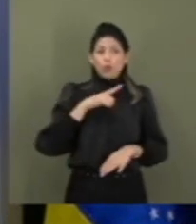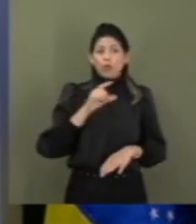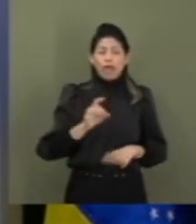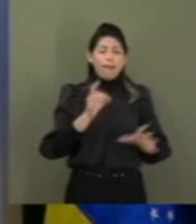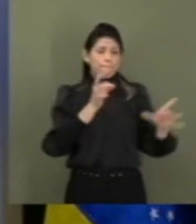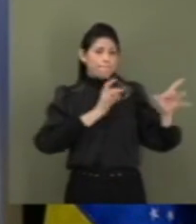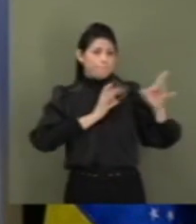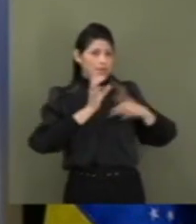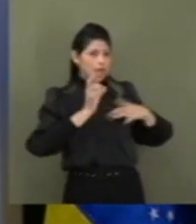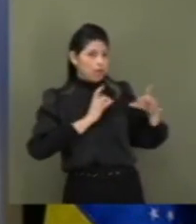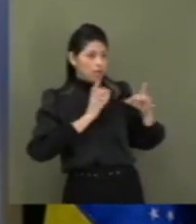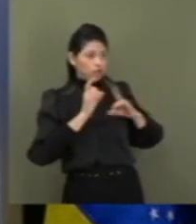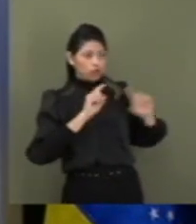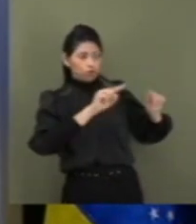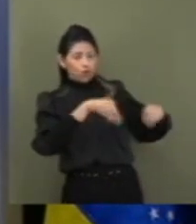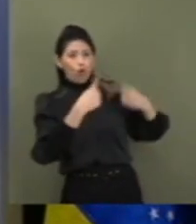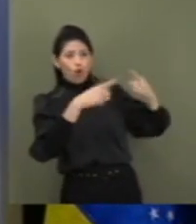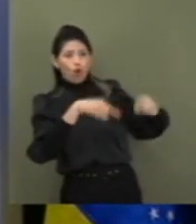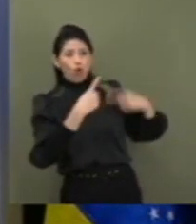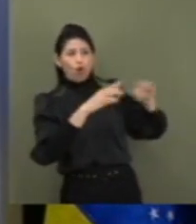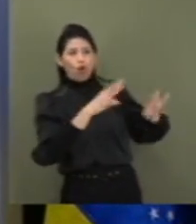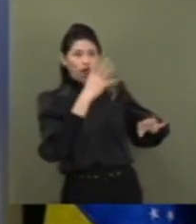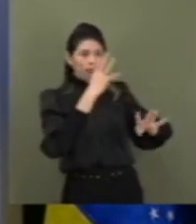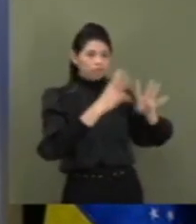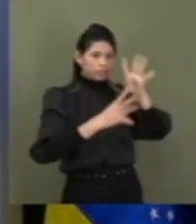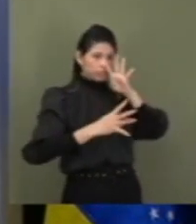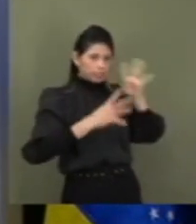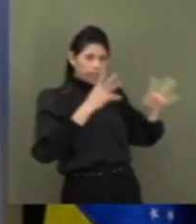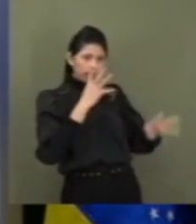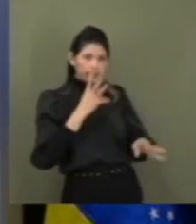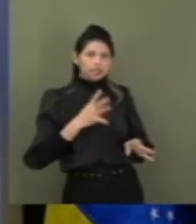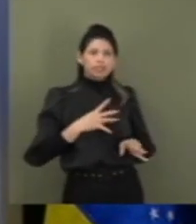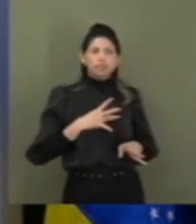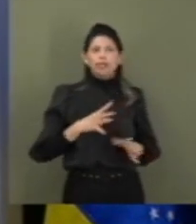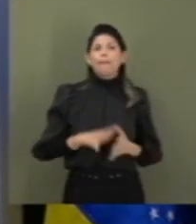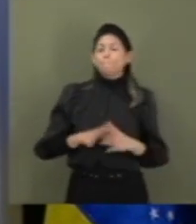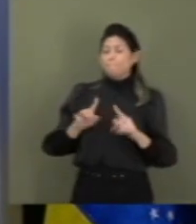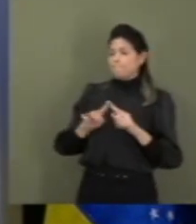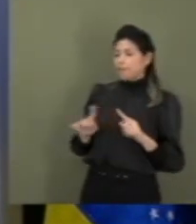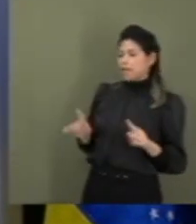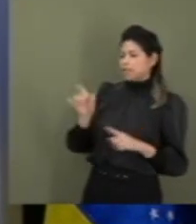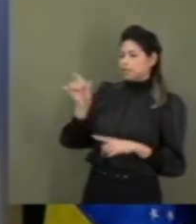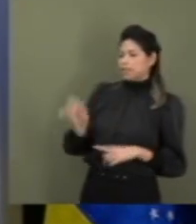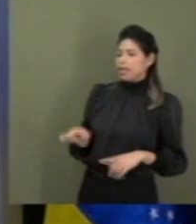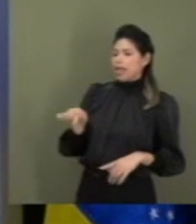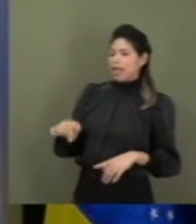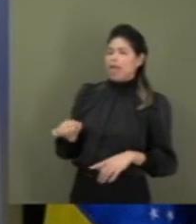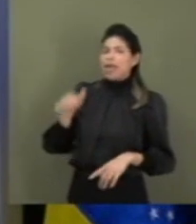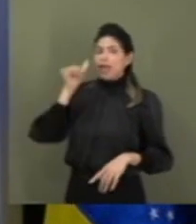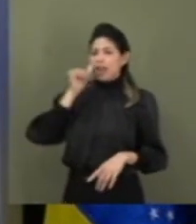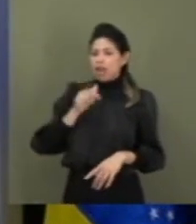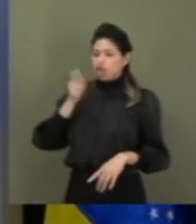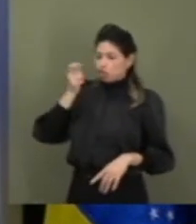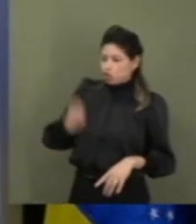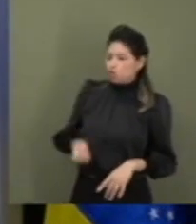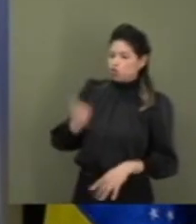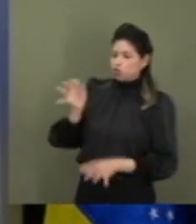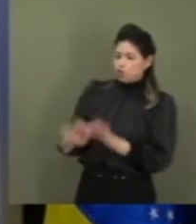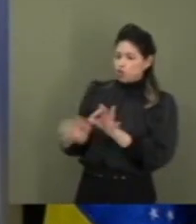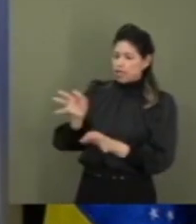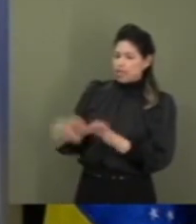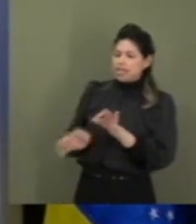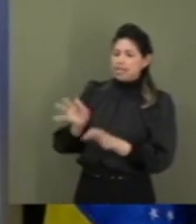retaliação. A juíza Ludmila Lins Grilo, como profissional e mulher, escolheu